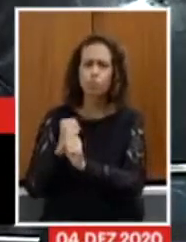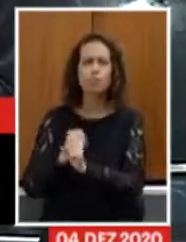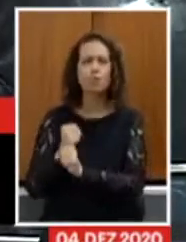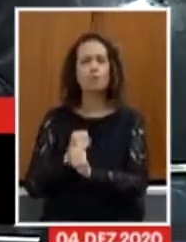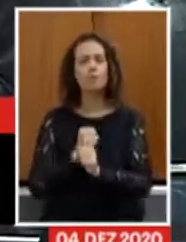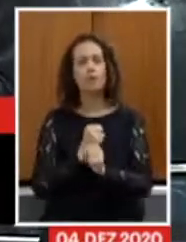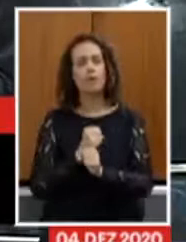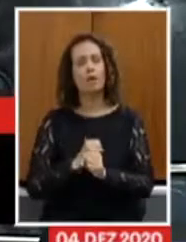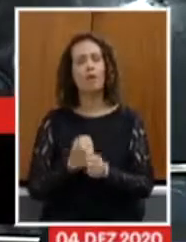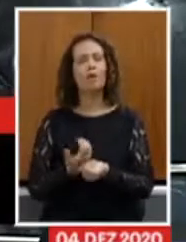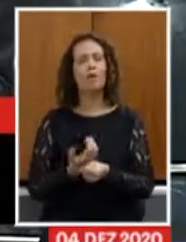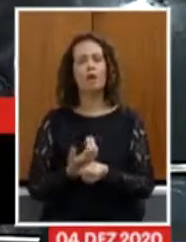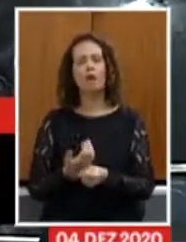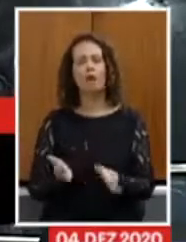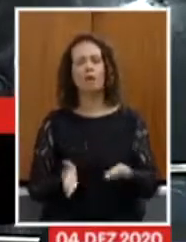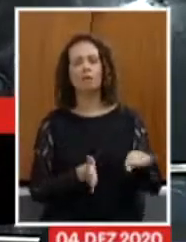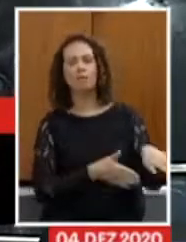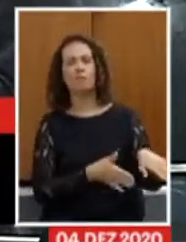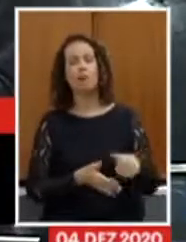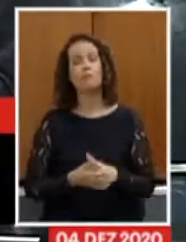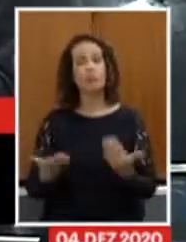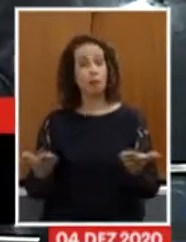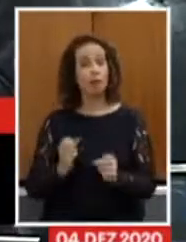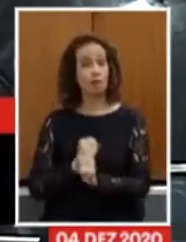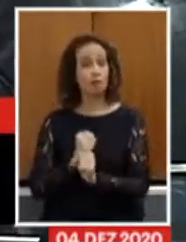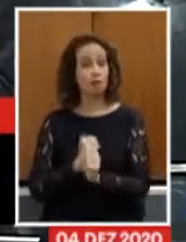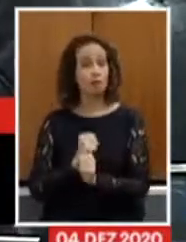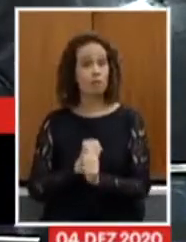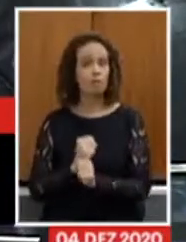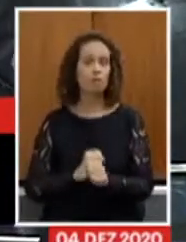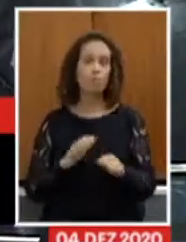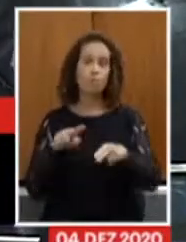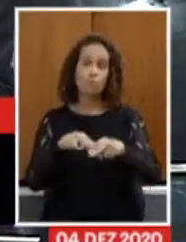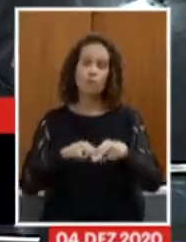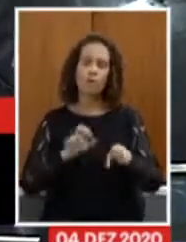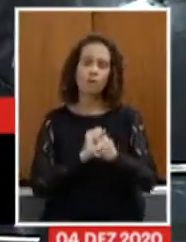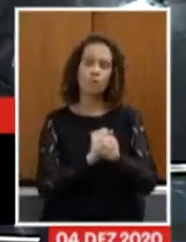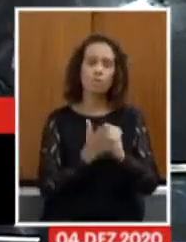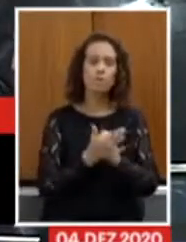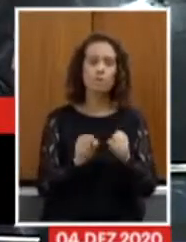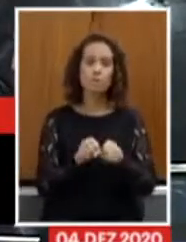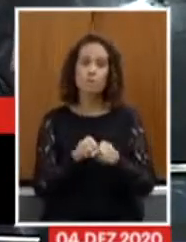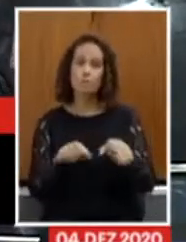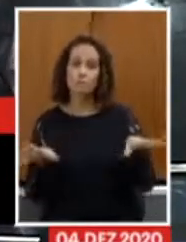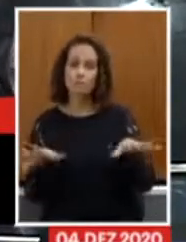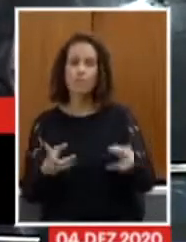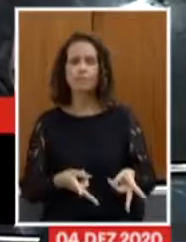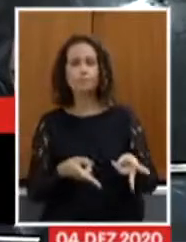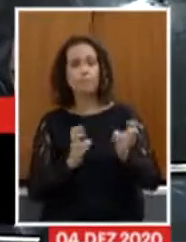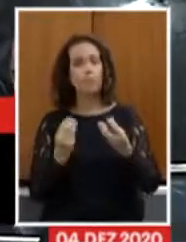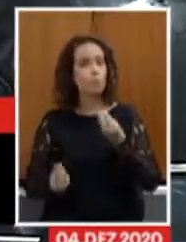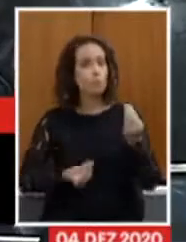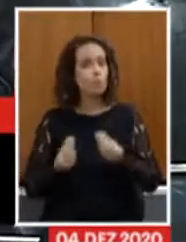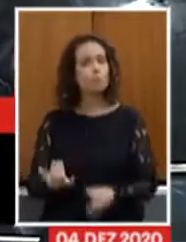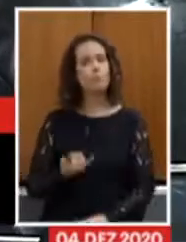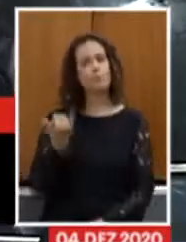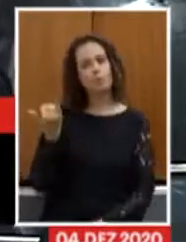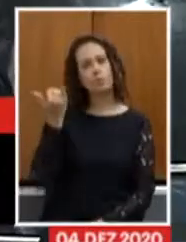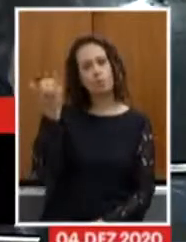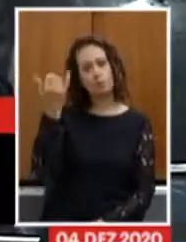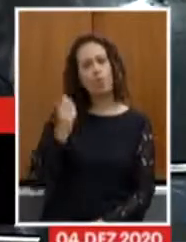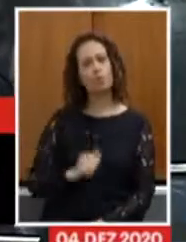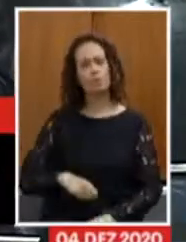a segundo plano e que, nesse ano, com o advento da pandemia, percebemos a sua importância, a